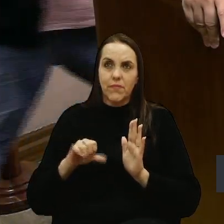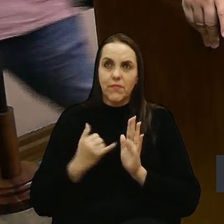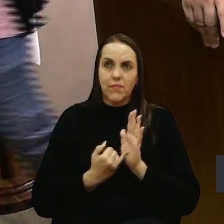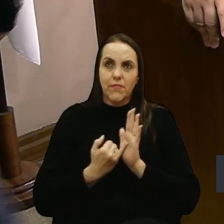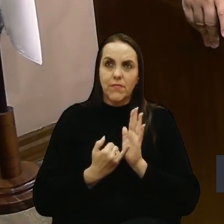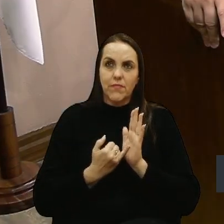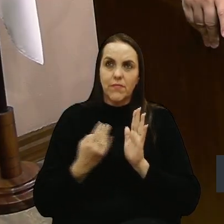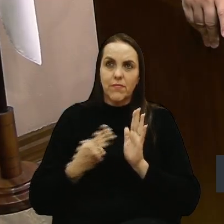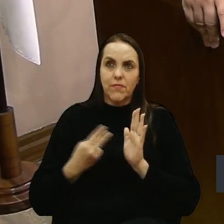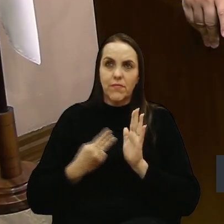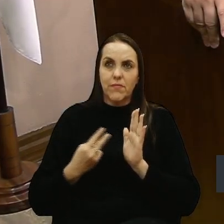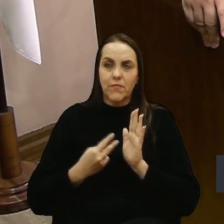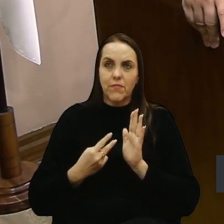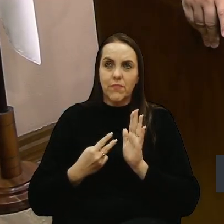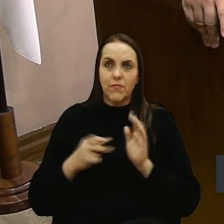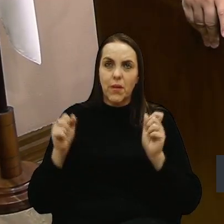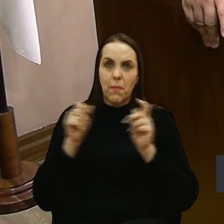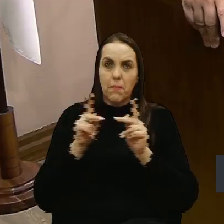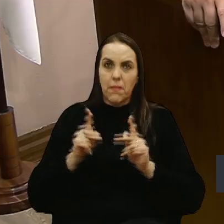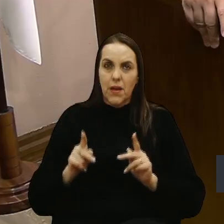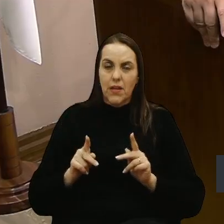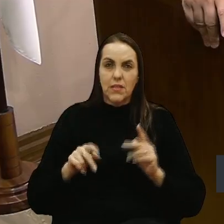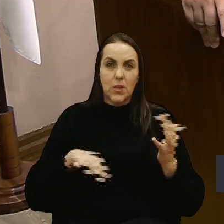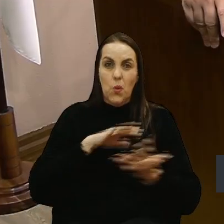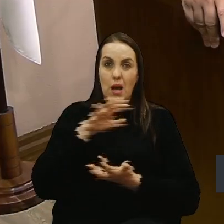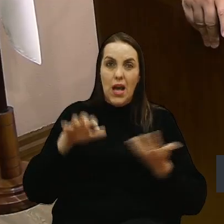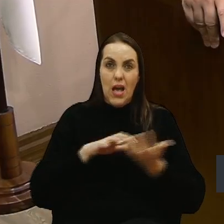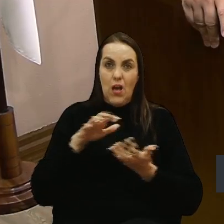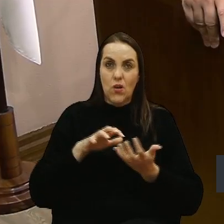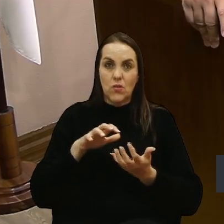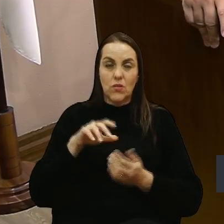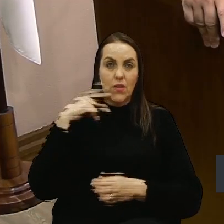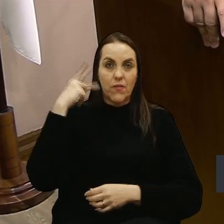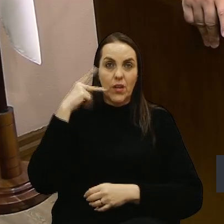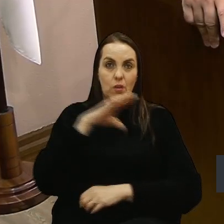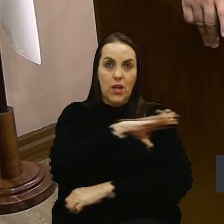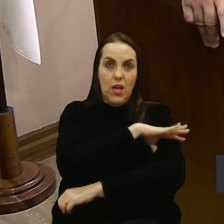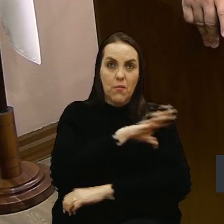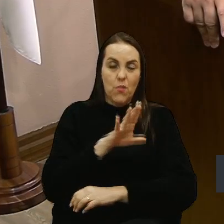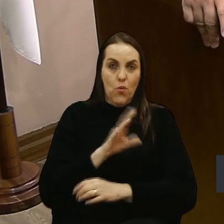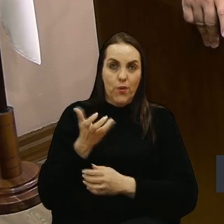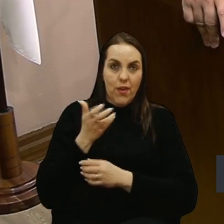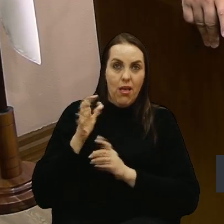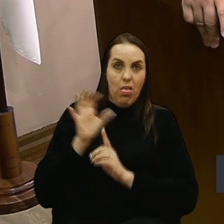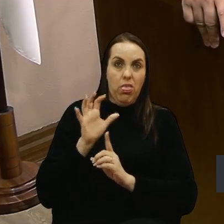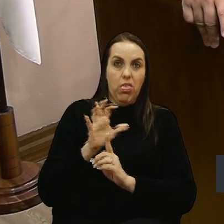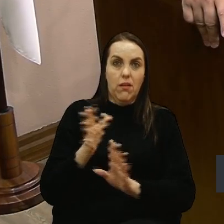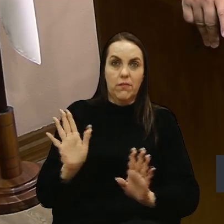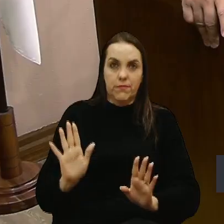vereador Ramon tenta implementar na sessão, por gentileza. Por favor, vereador Capitão Ramon.